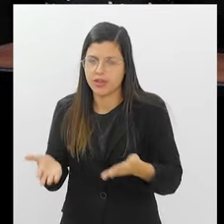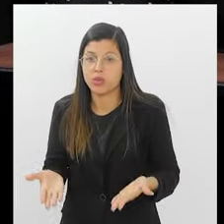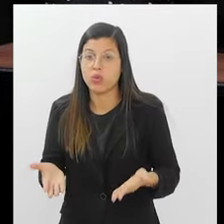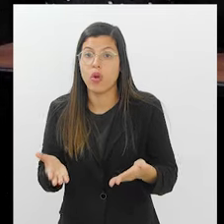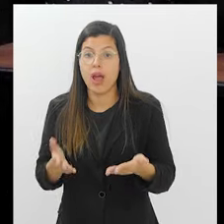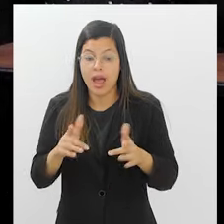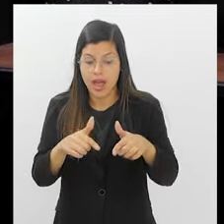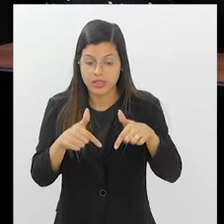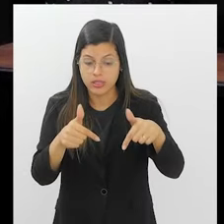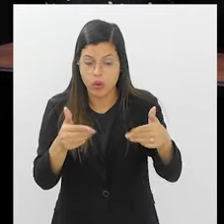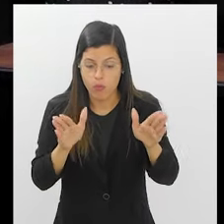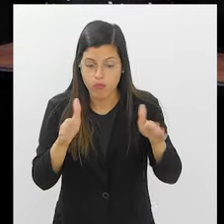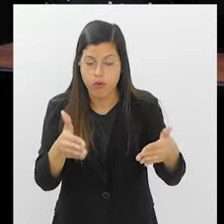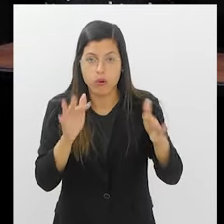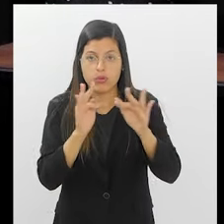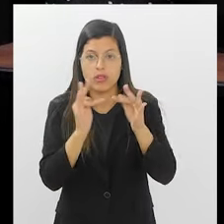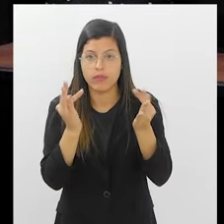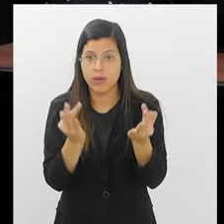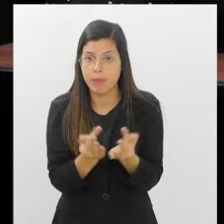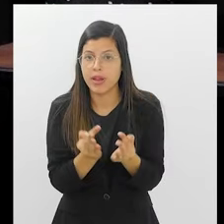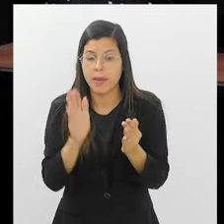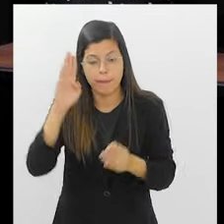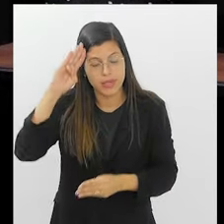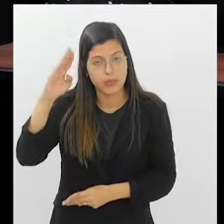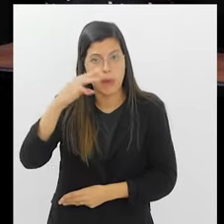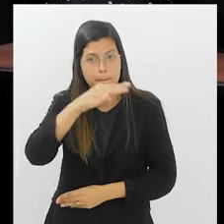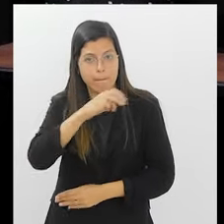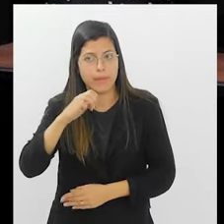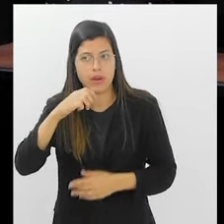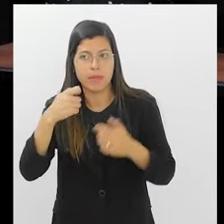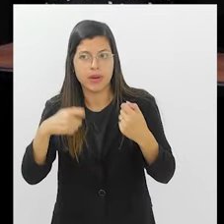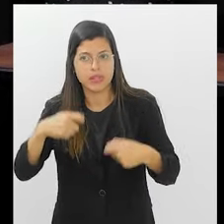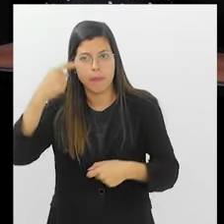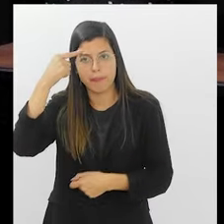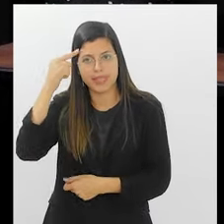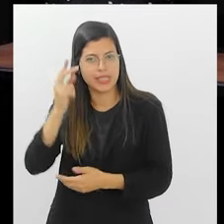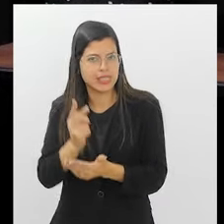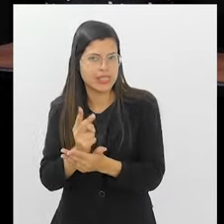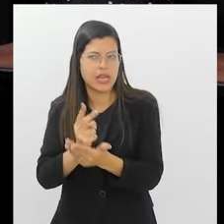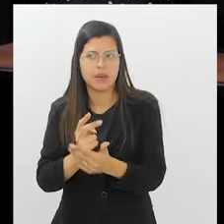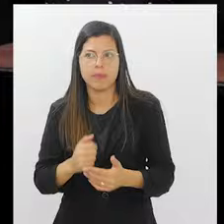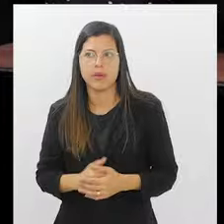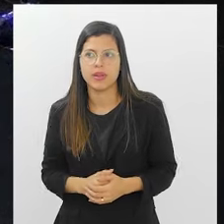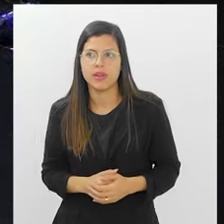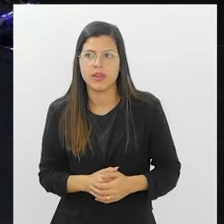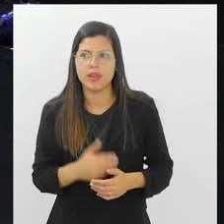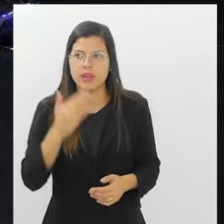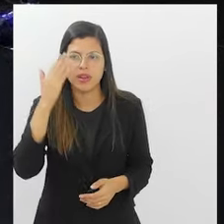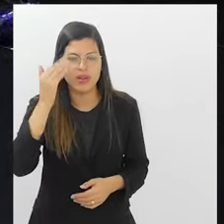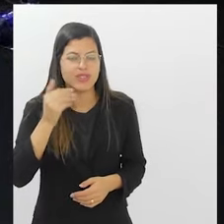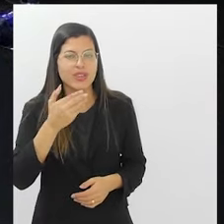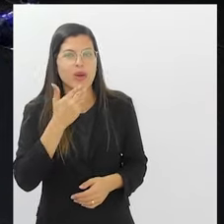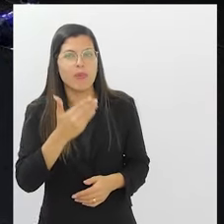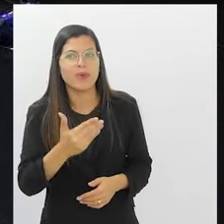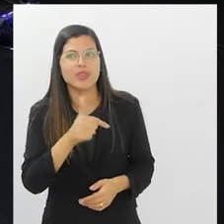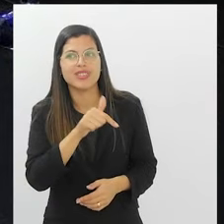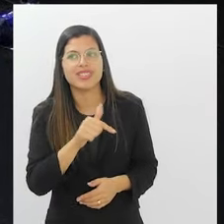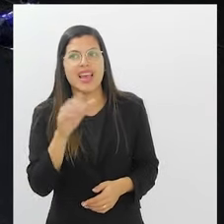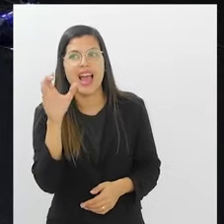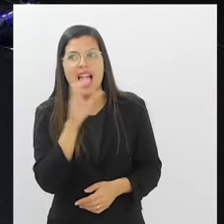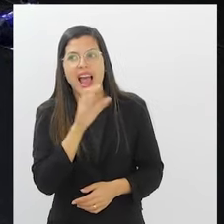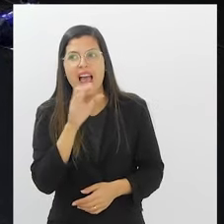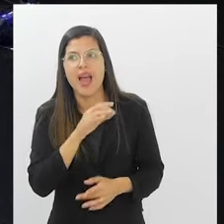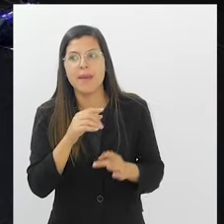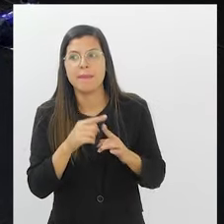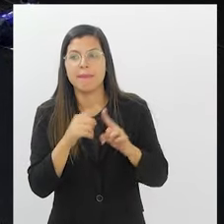Então, ações voltadas para a família e principalmente para a mãe devem ser pensadas sempre. Eu sei que eu pedi para o senhor ser rápido, mas eu